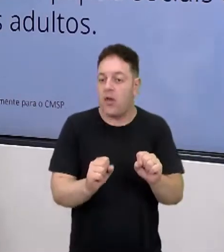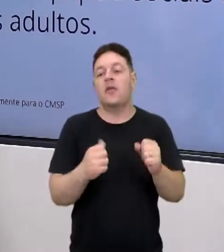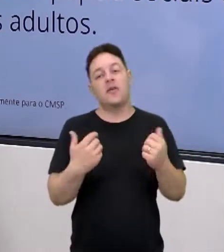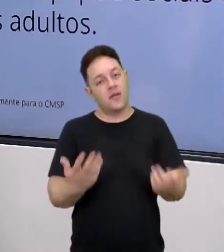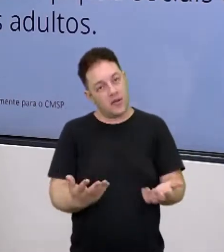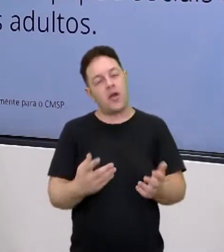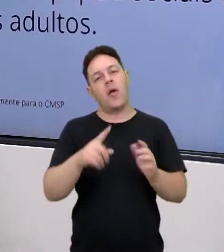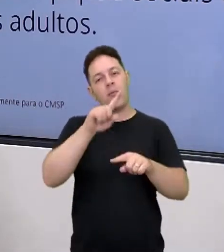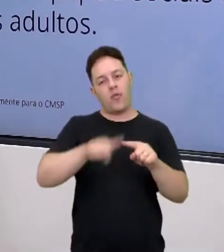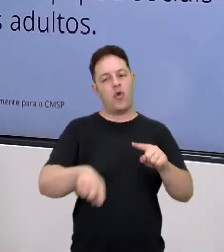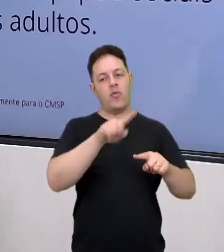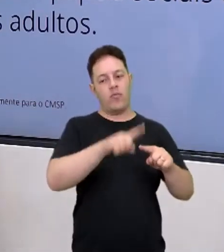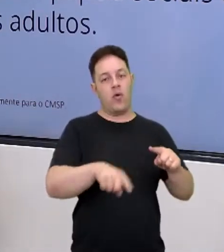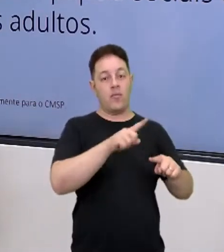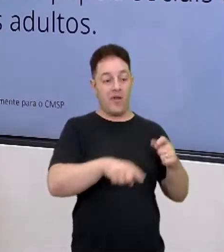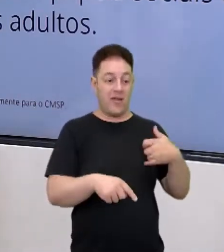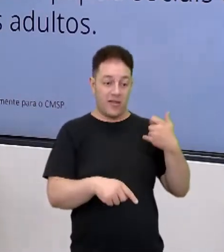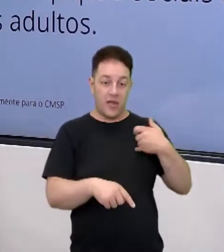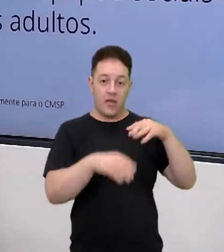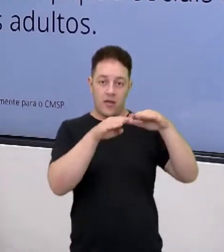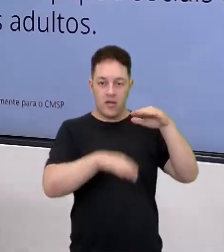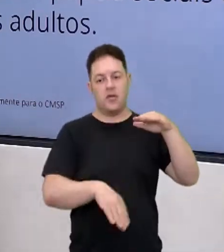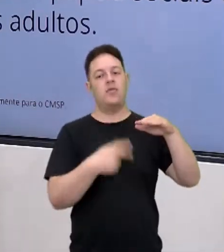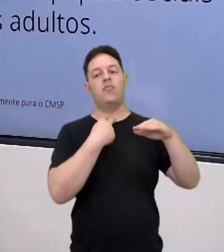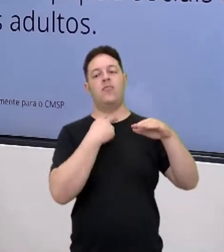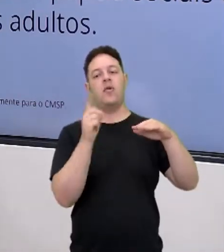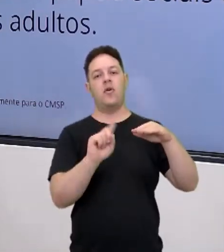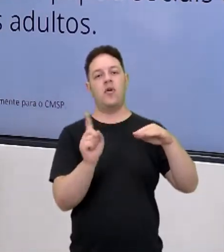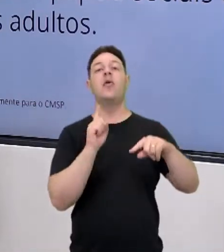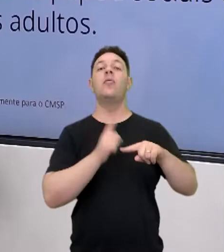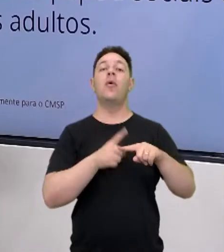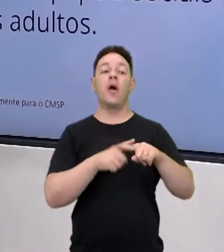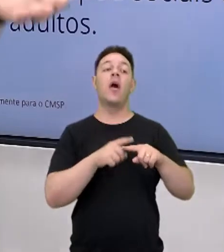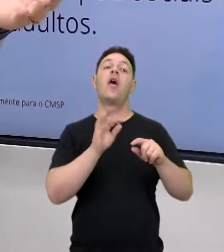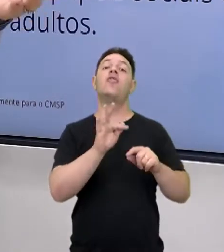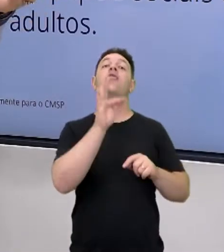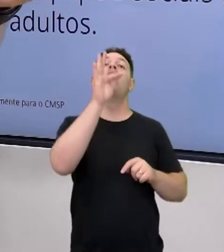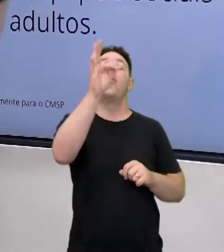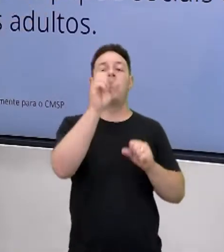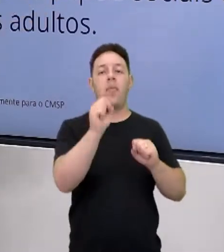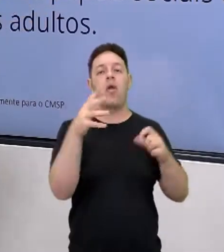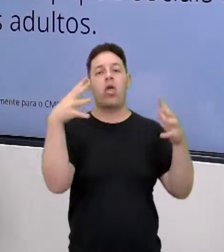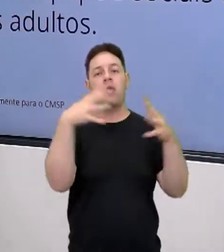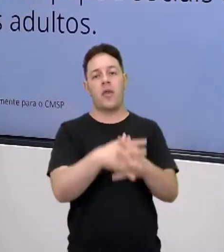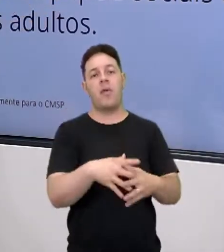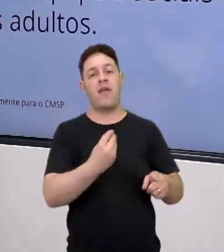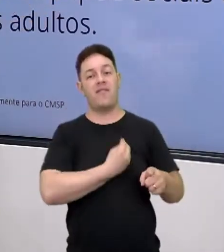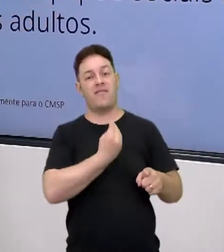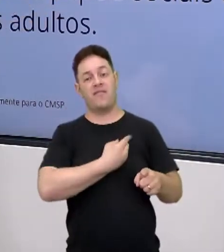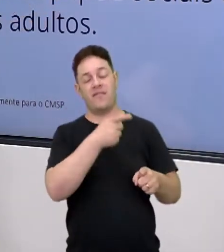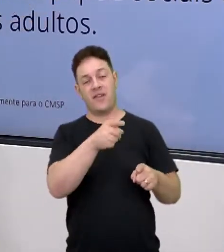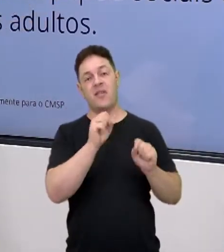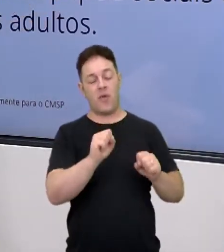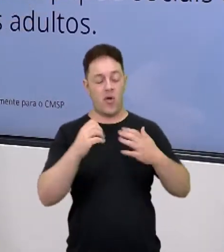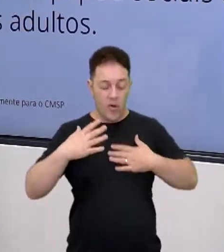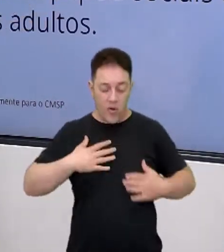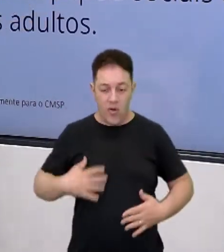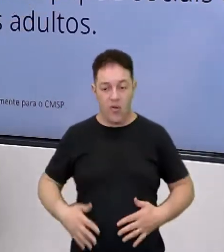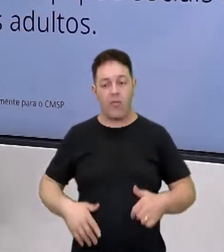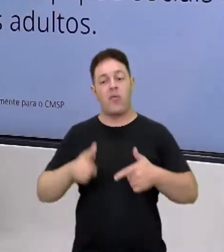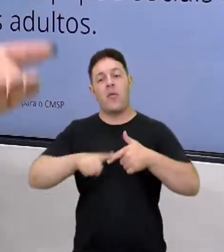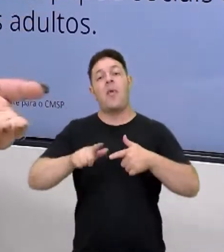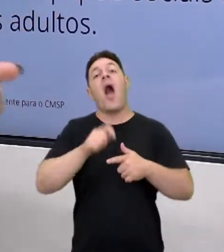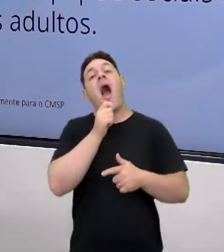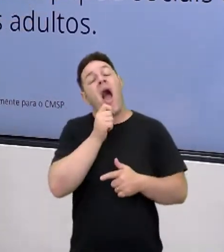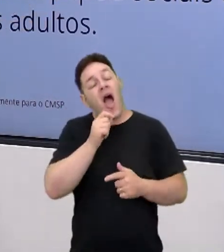muitas coisas são proibidas para menores de idade, porque justamente podem ter um impacto a longo prazo, pensando que o corpo desse adolescente ainda